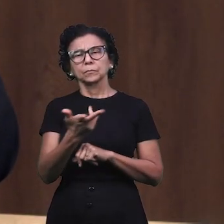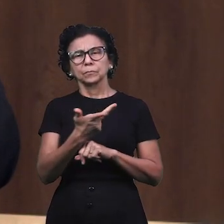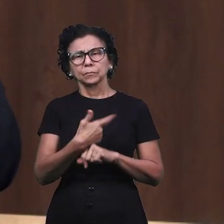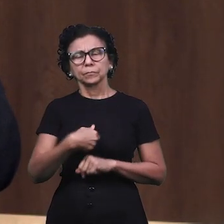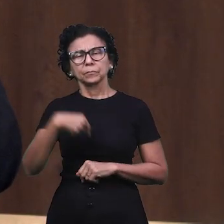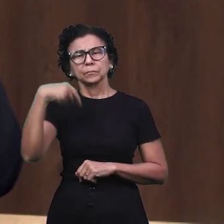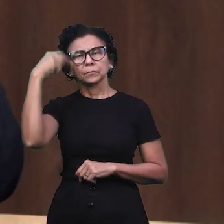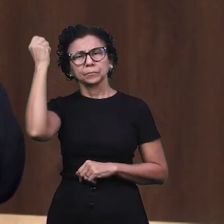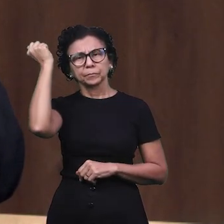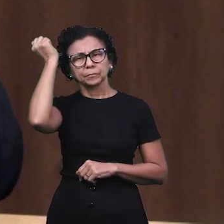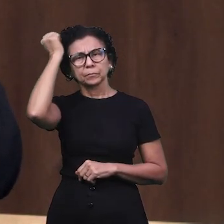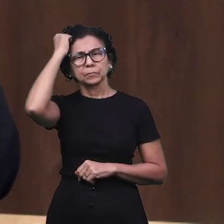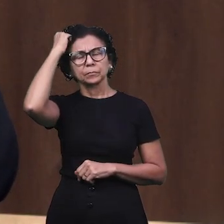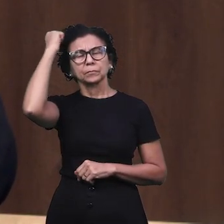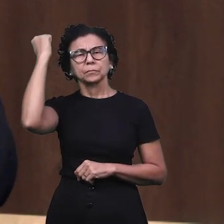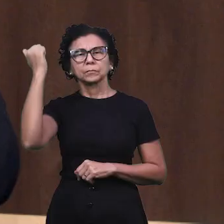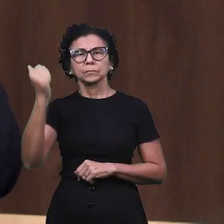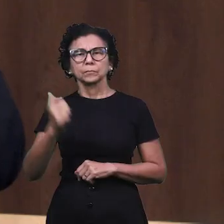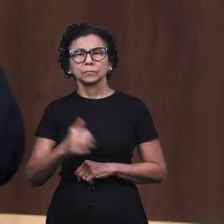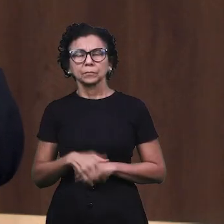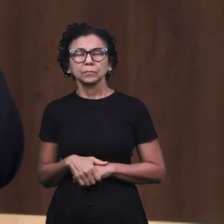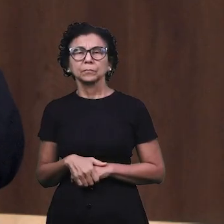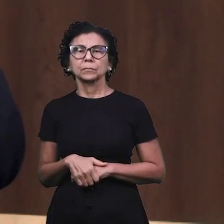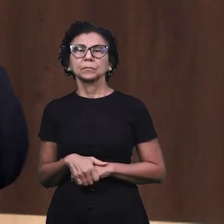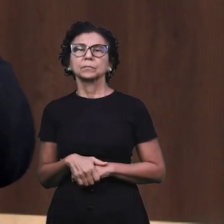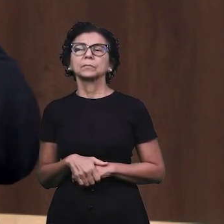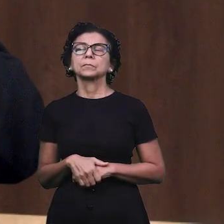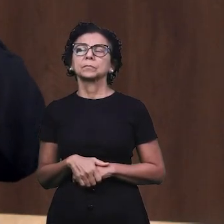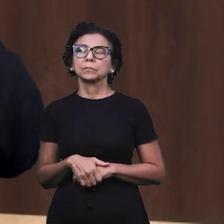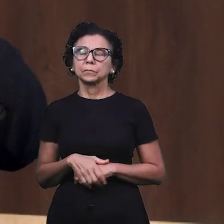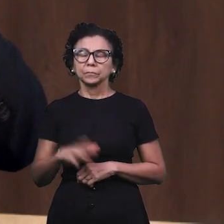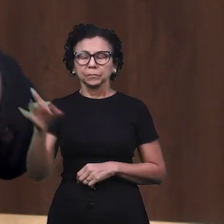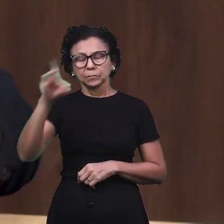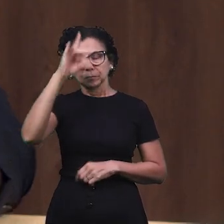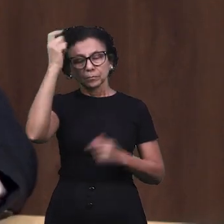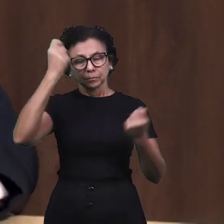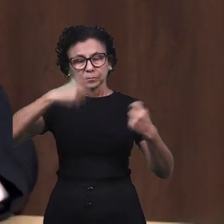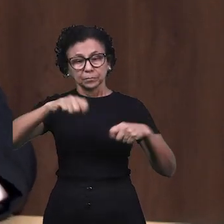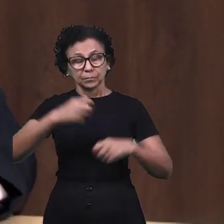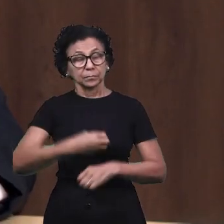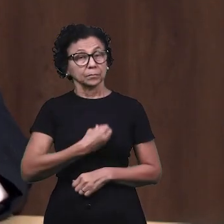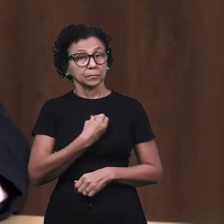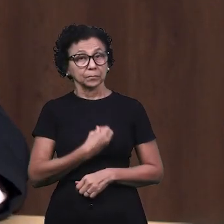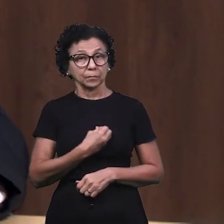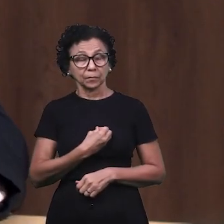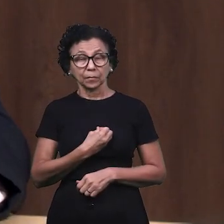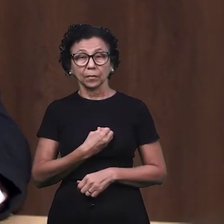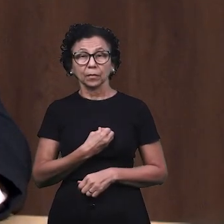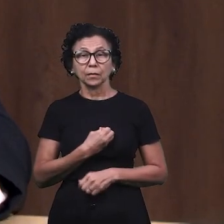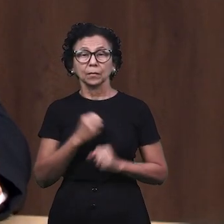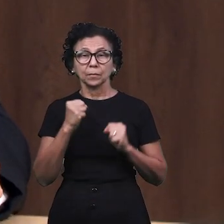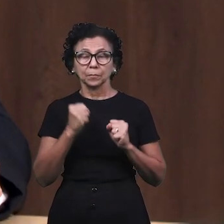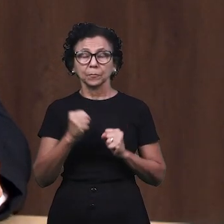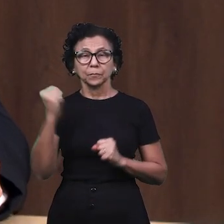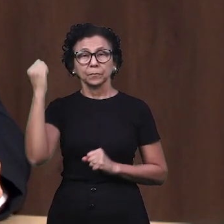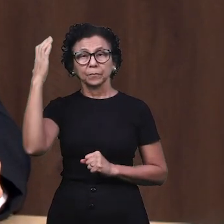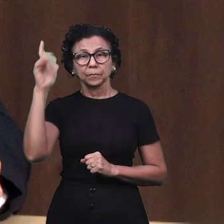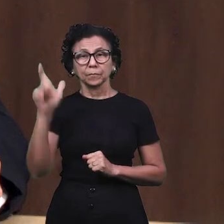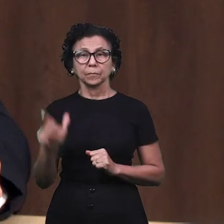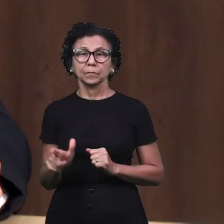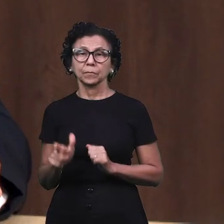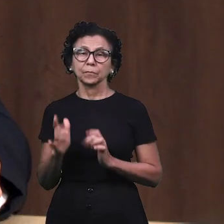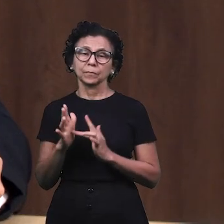do juízo. É o Espírito Santo que precisa estar presente, porque só Ele que pode revelar a pessoa maravilhosa